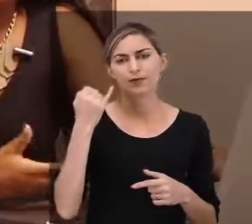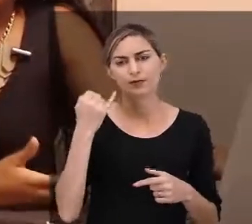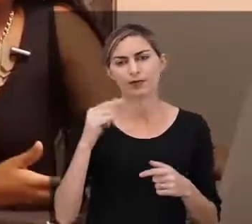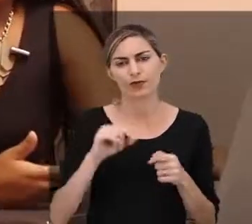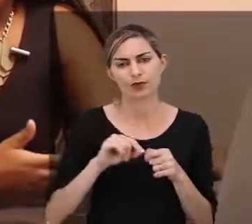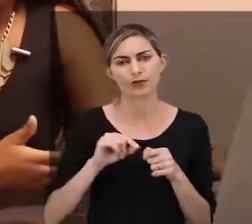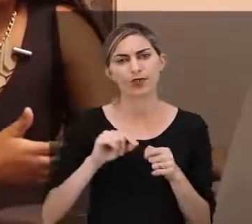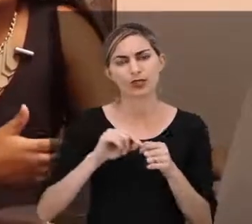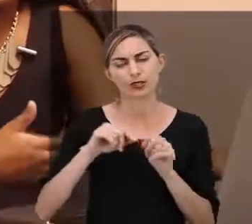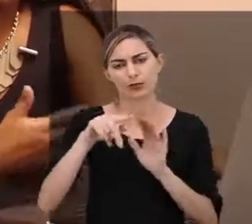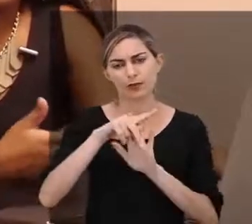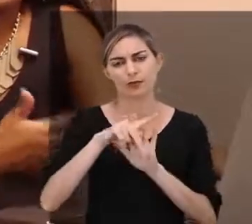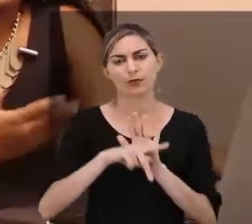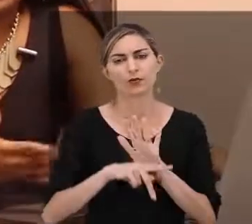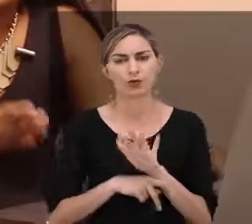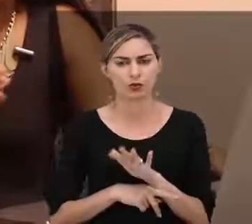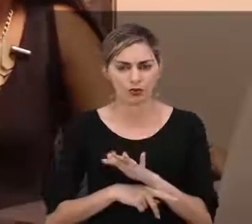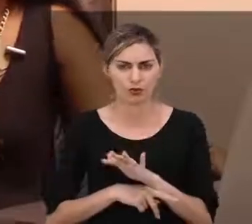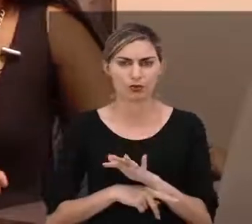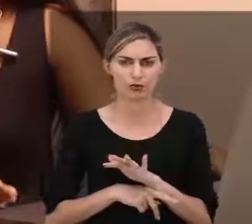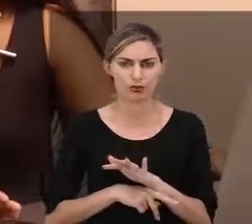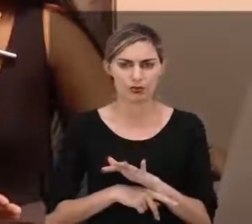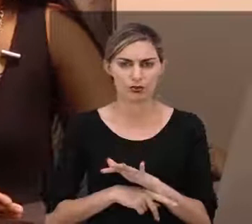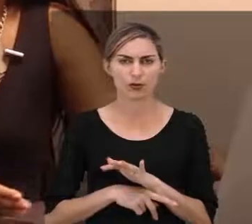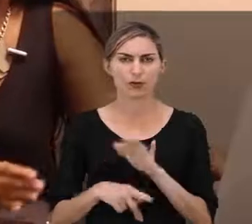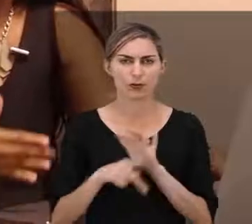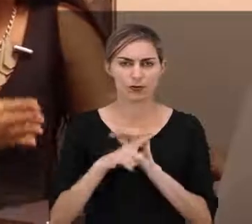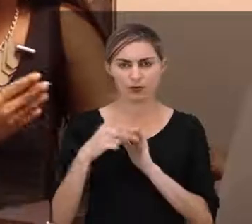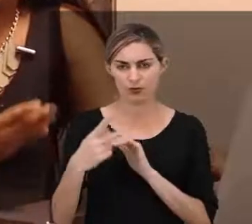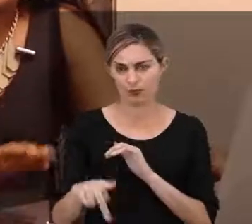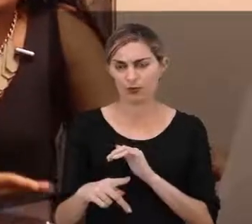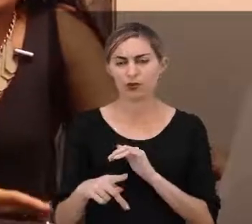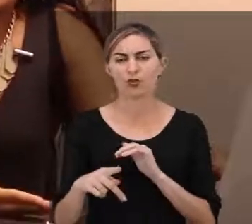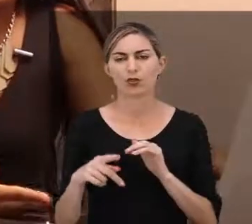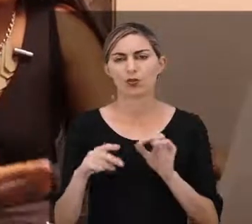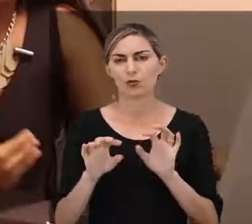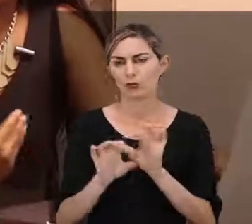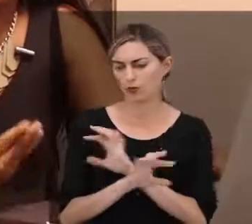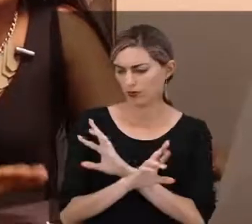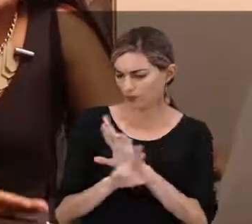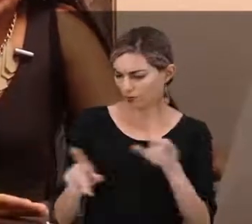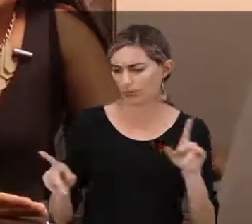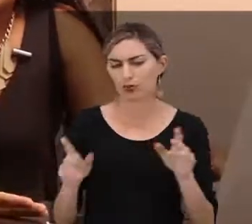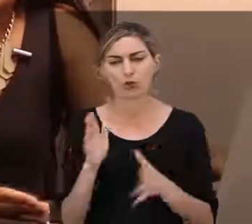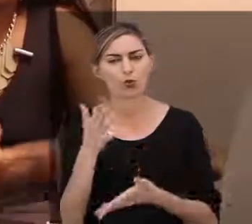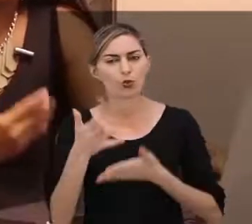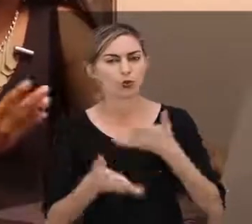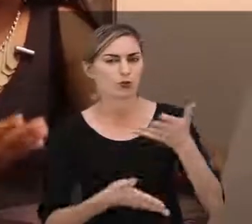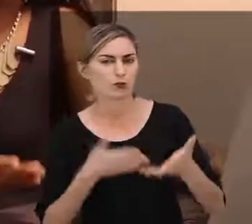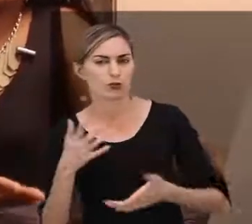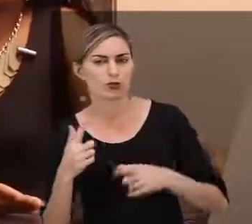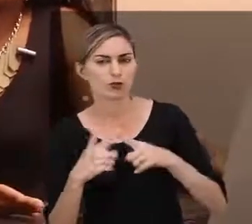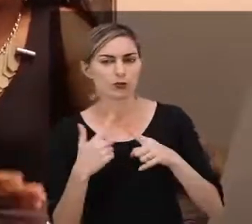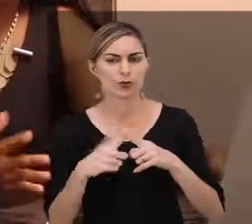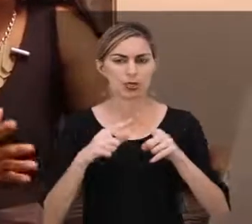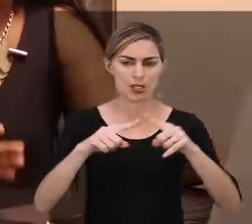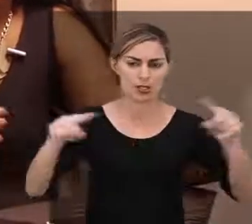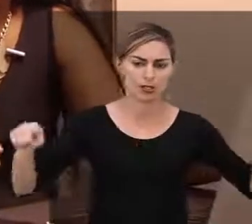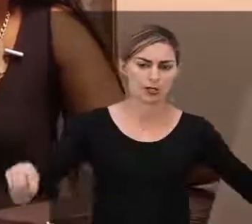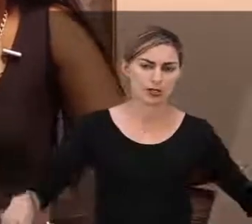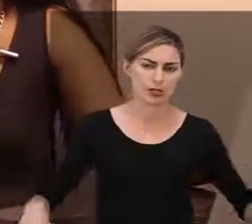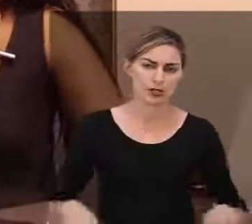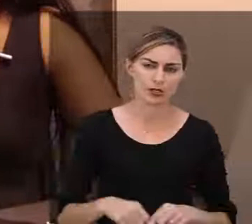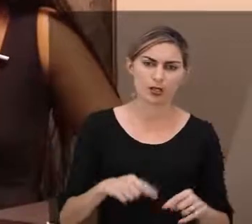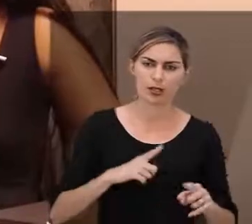um projeto realmente luminotécnico especializado, exclusivo, com cuidado, porque numa sala, de repente, a gente pode